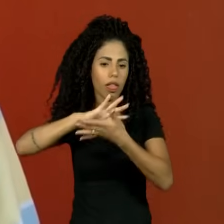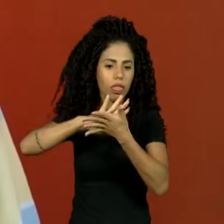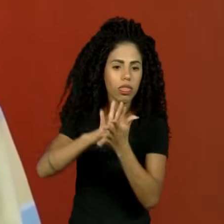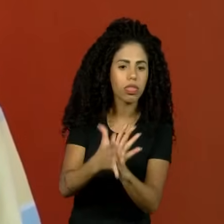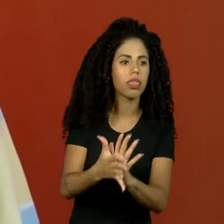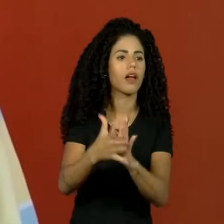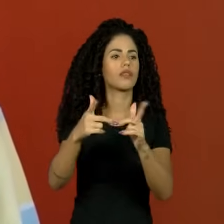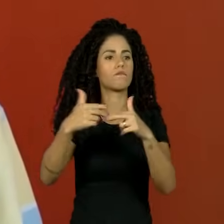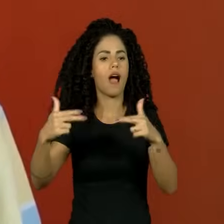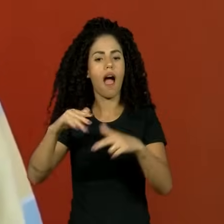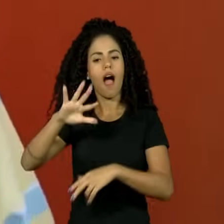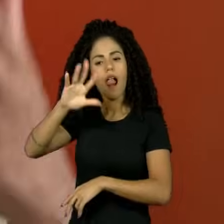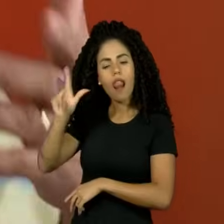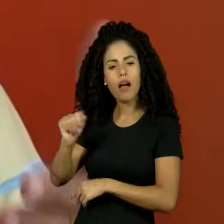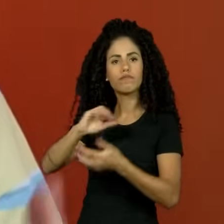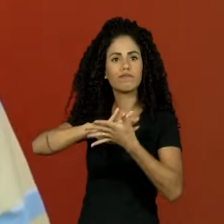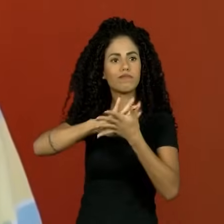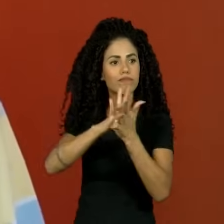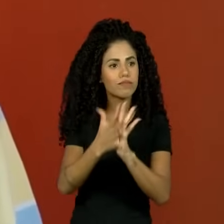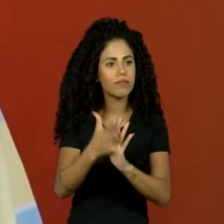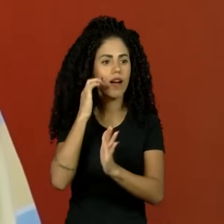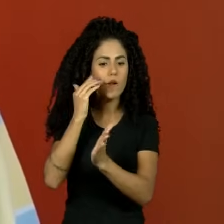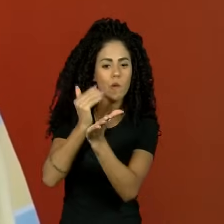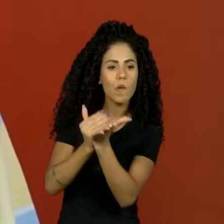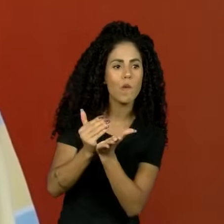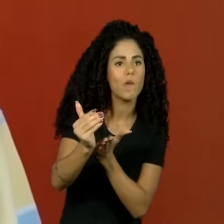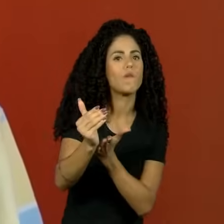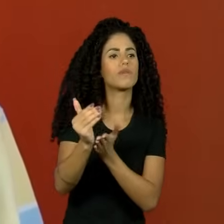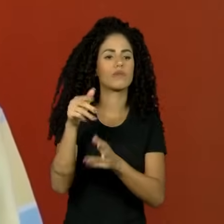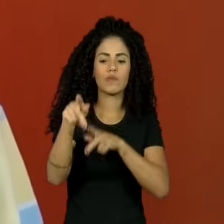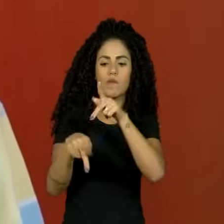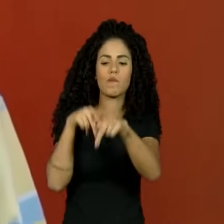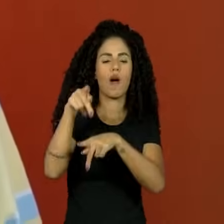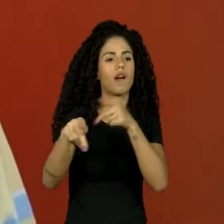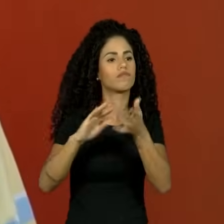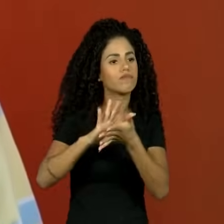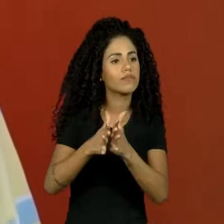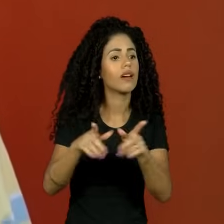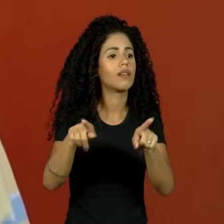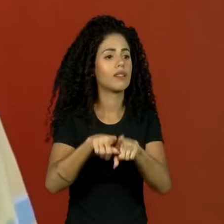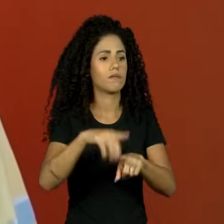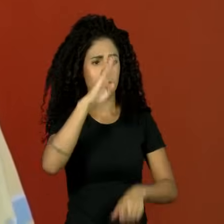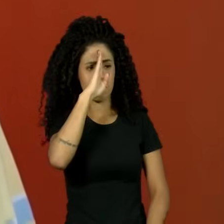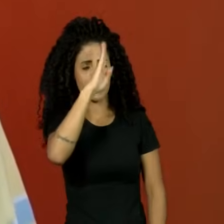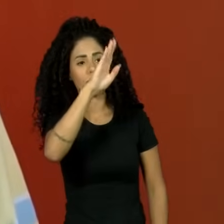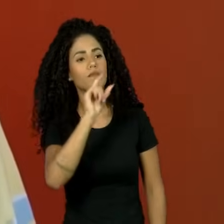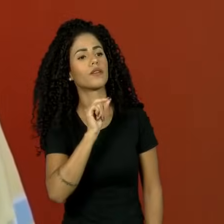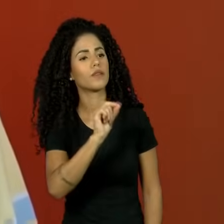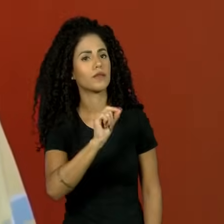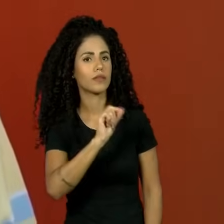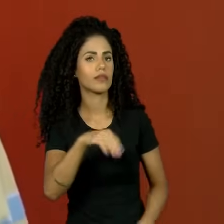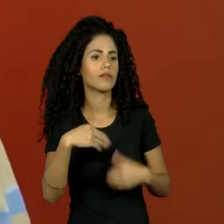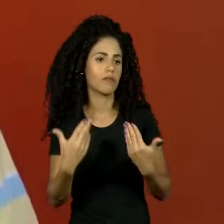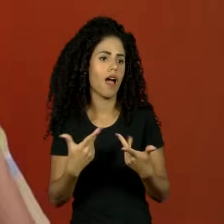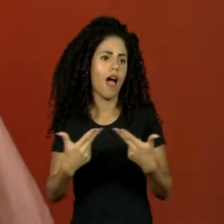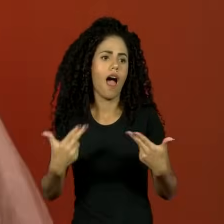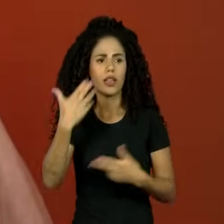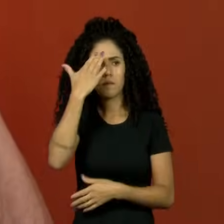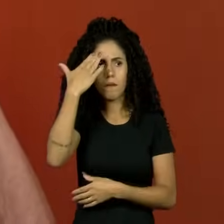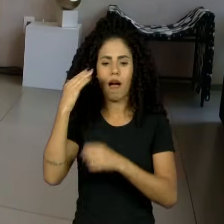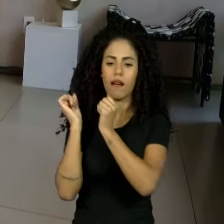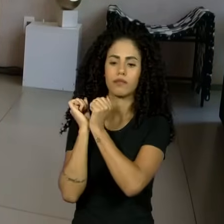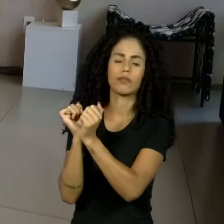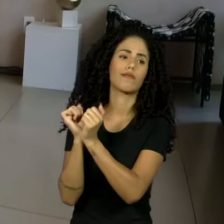das matrizes iniciais, né? E principalmente por um fenômeno que é o fenômeno da